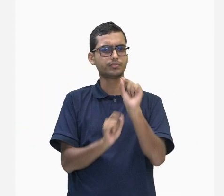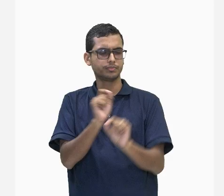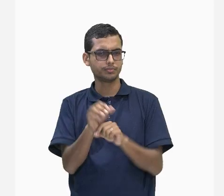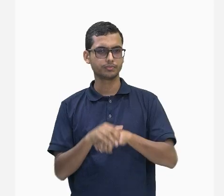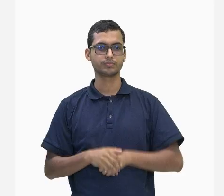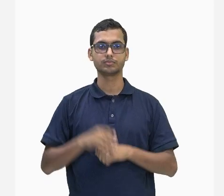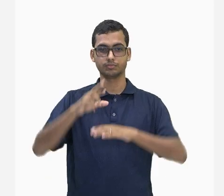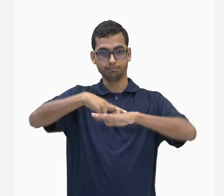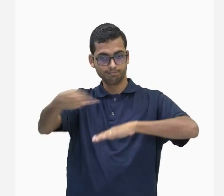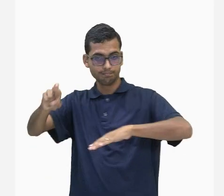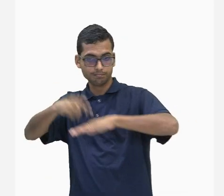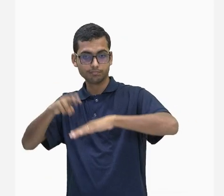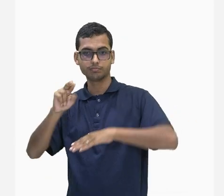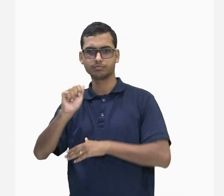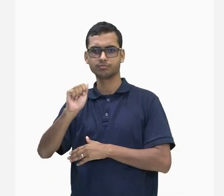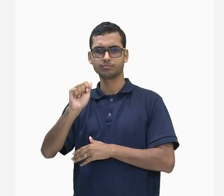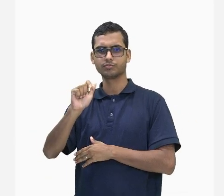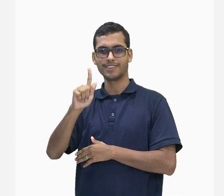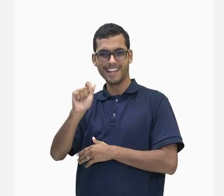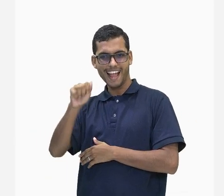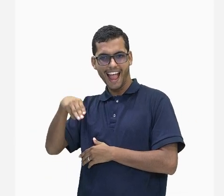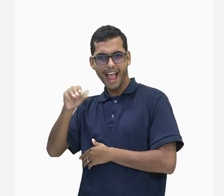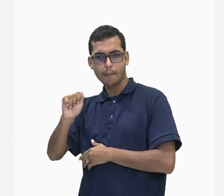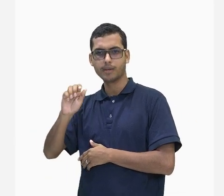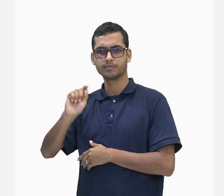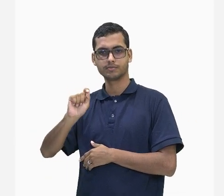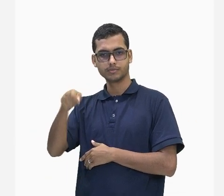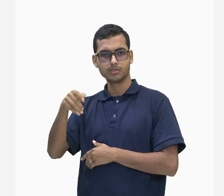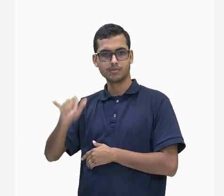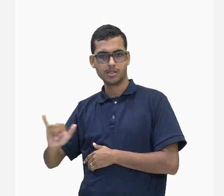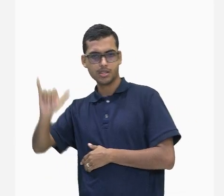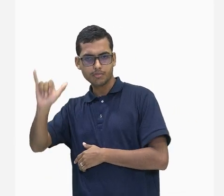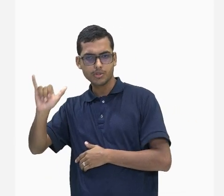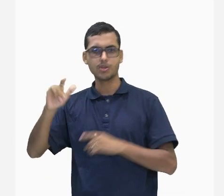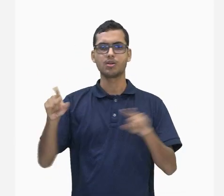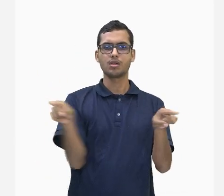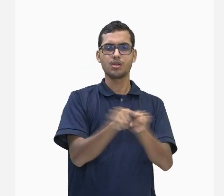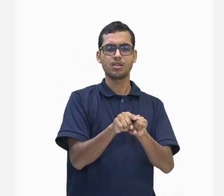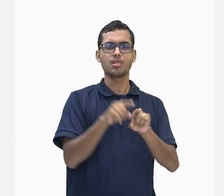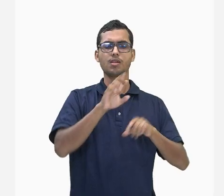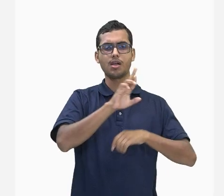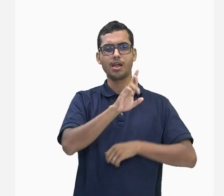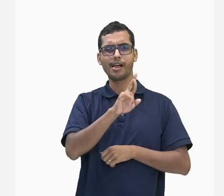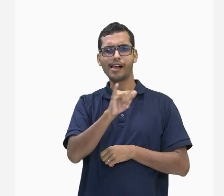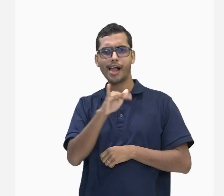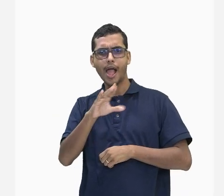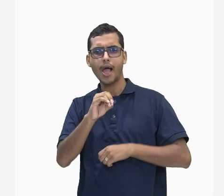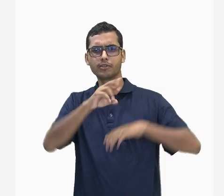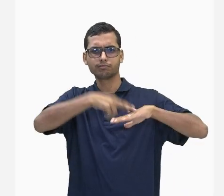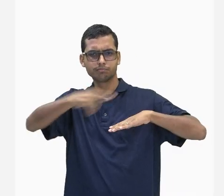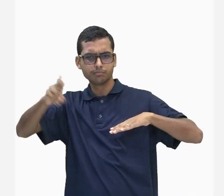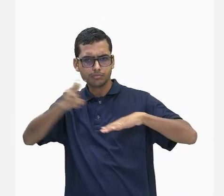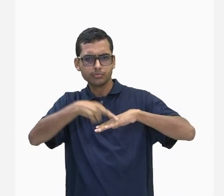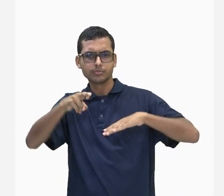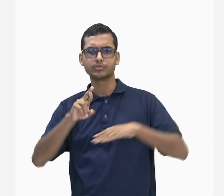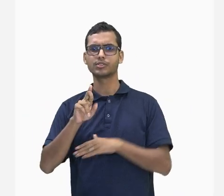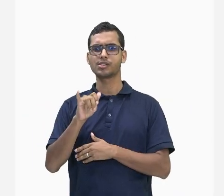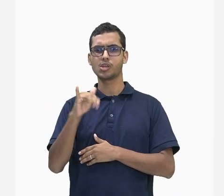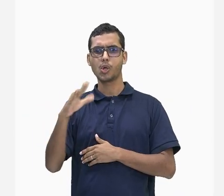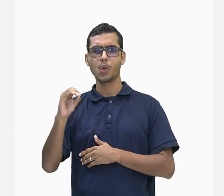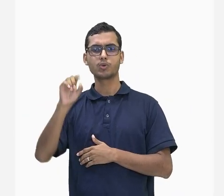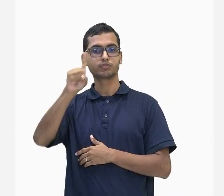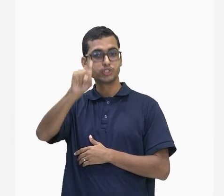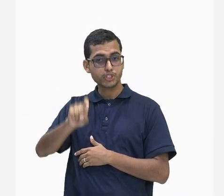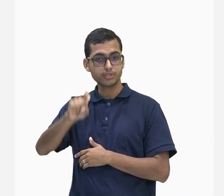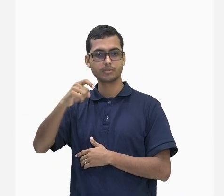são a radiação gama e a radiação de raio-x. Vamos observar na nossa imagem os elementos que formam aí a natureza das